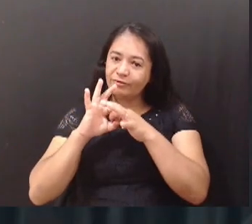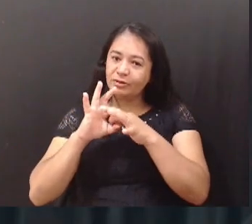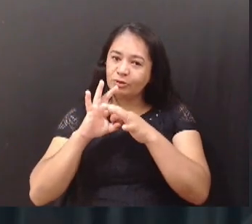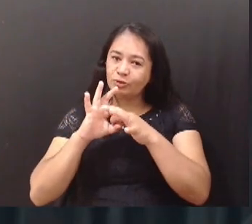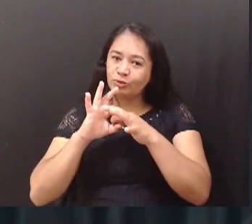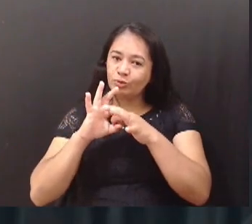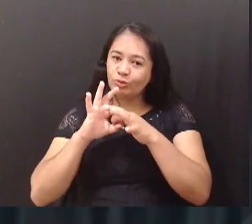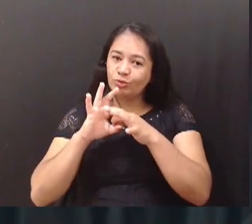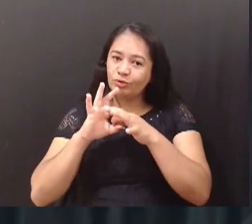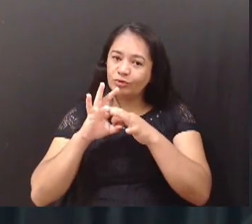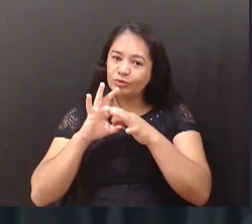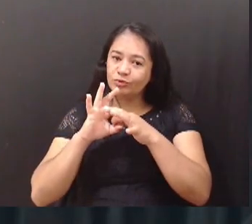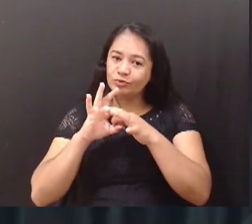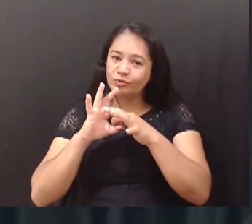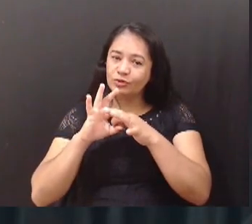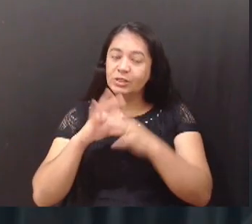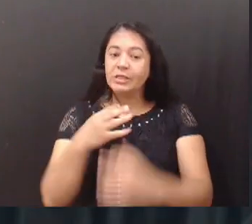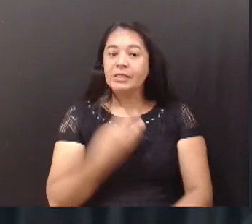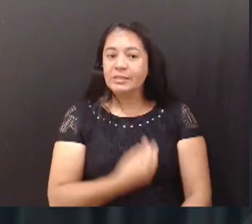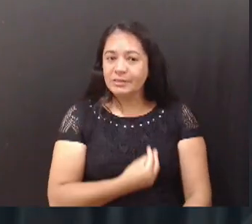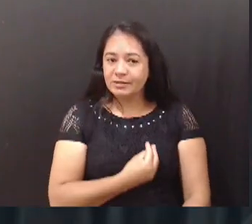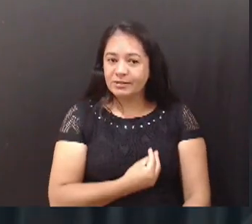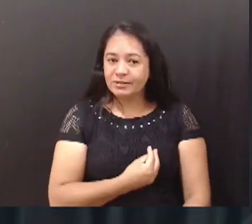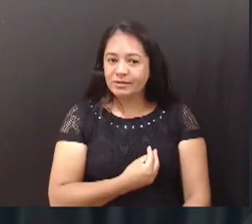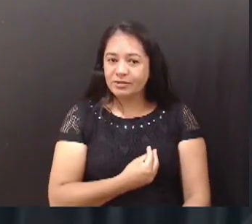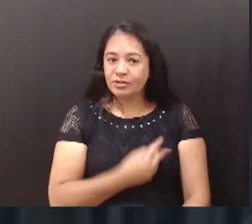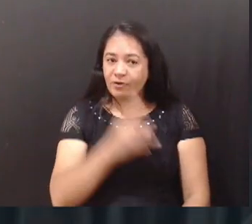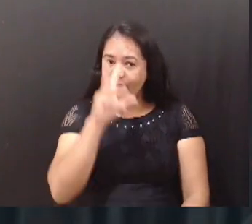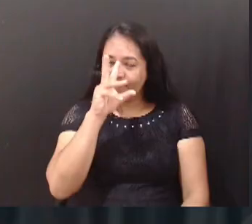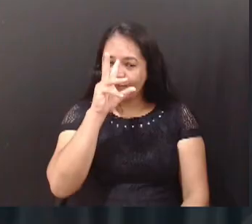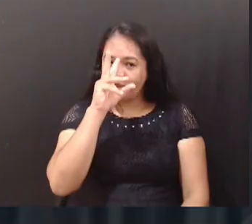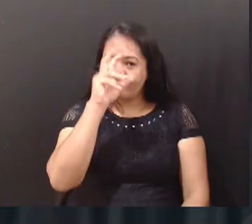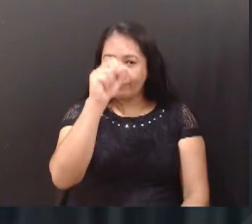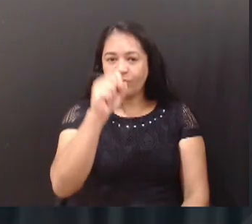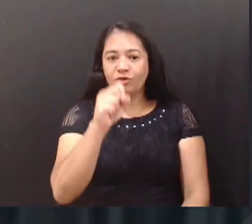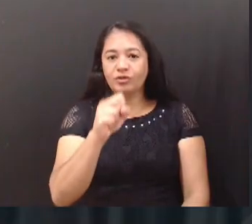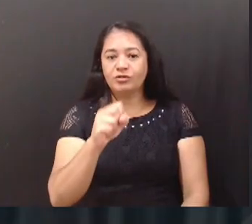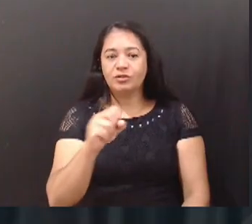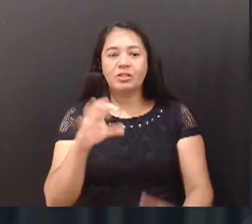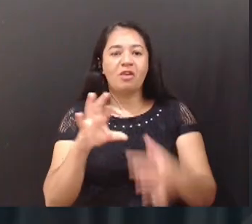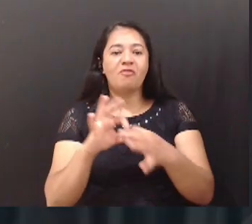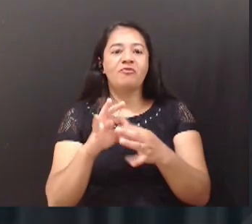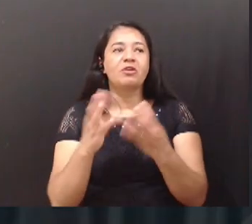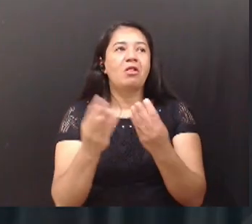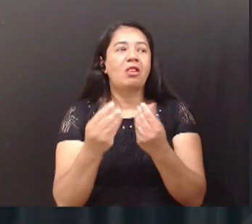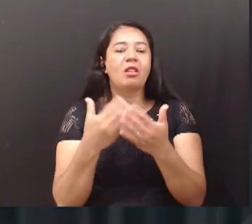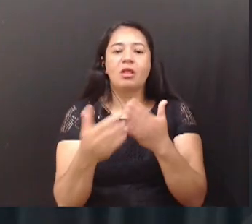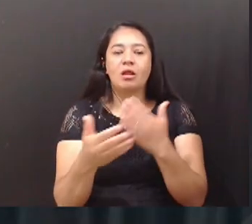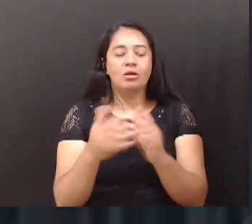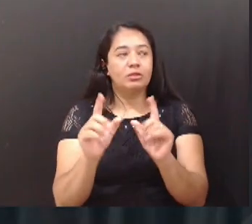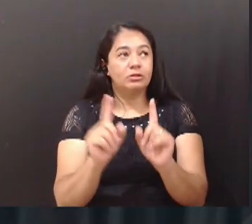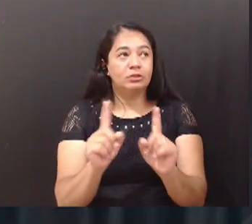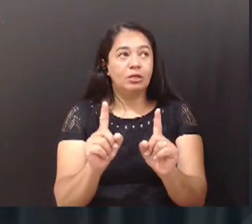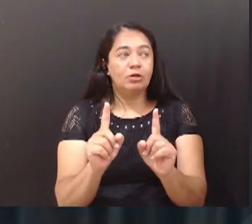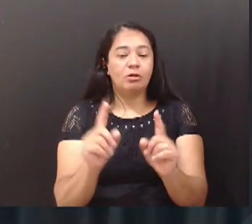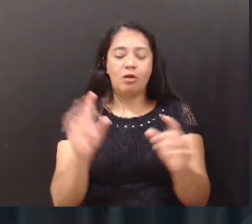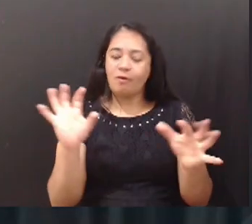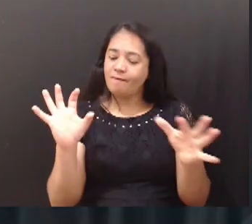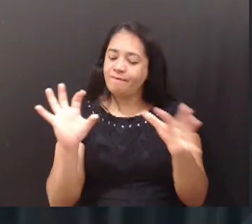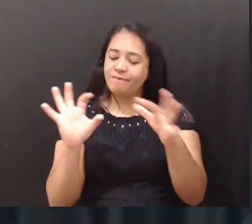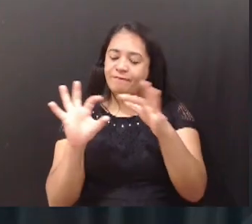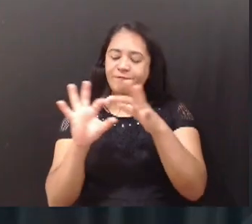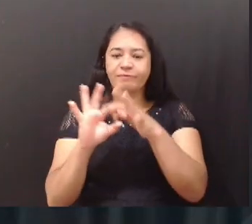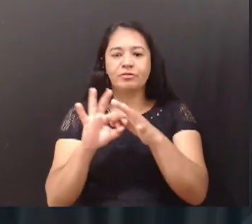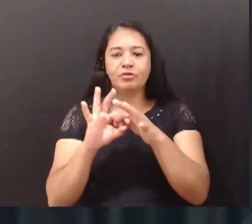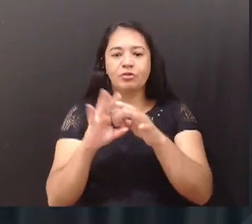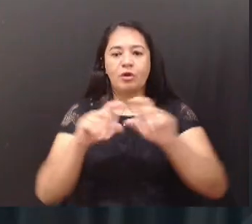coisa que existe e é forte. Não é um vínculo frágil. É um vínculo que você pode ser, tá feliz,